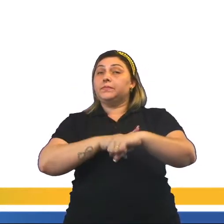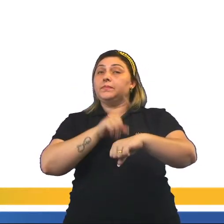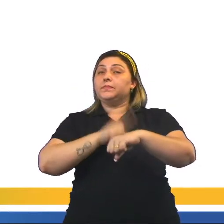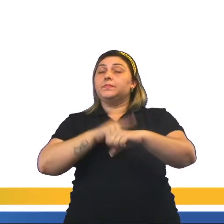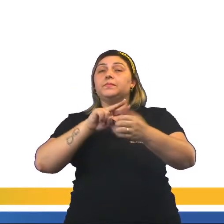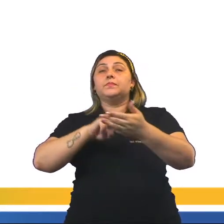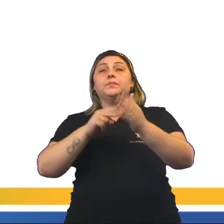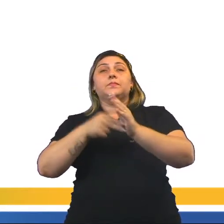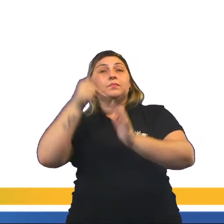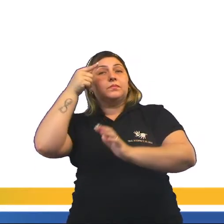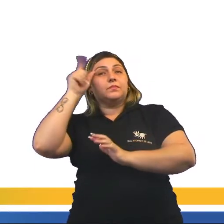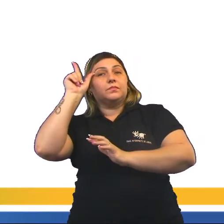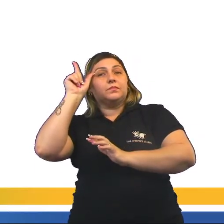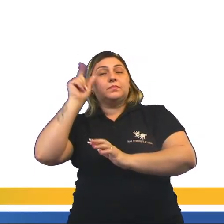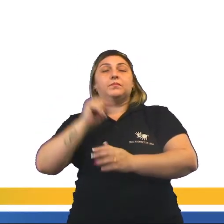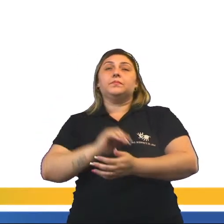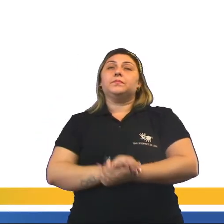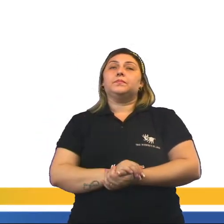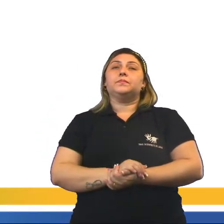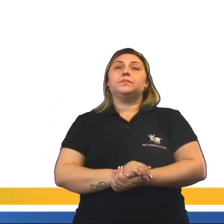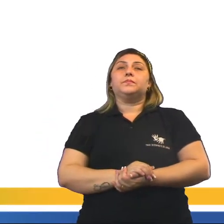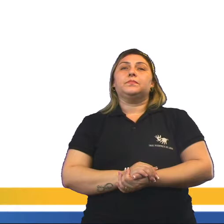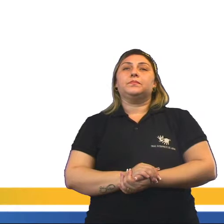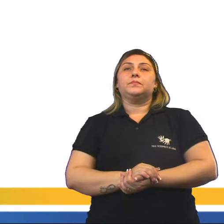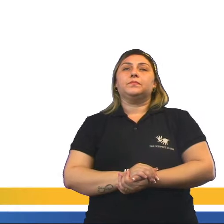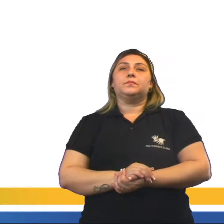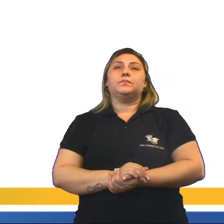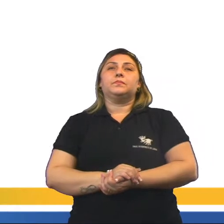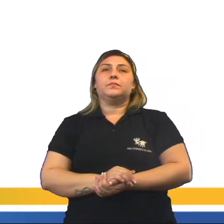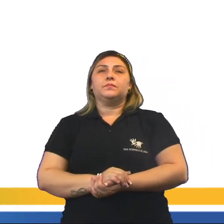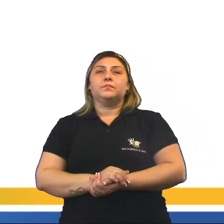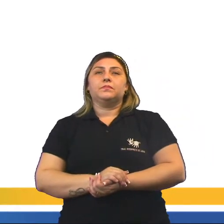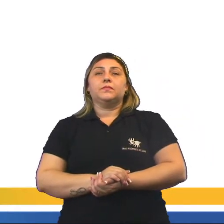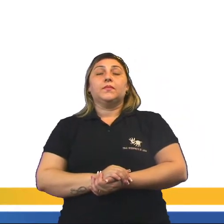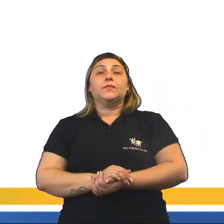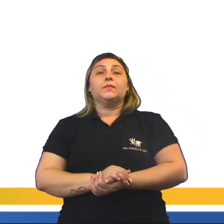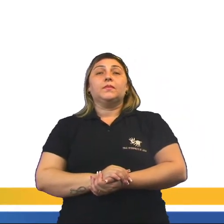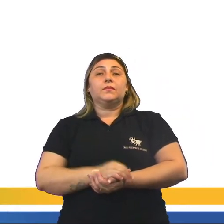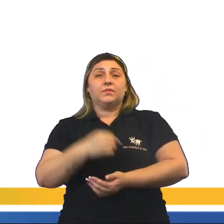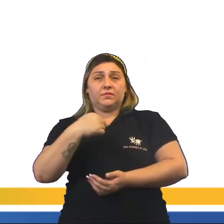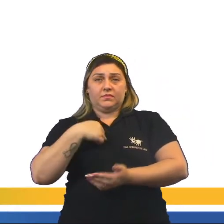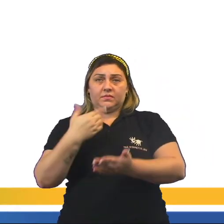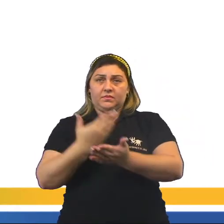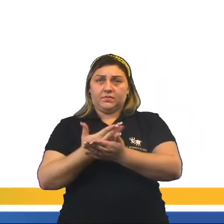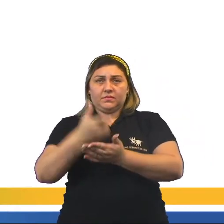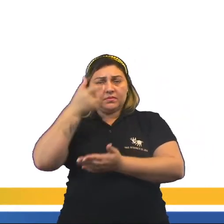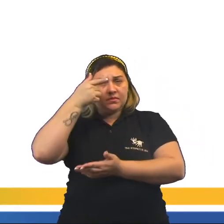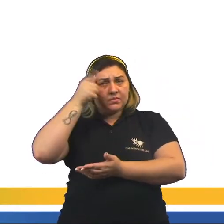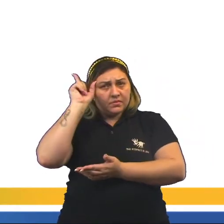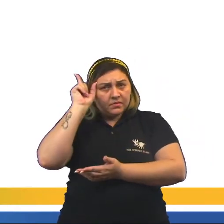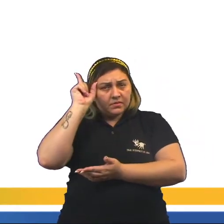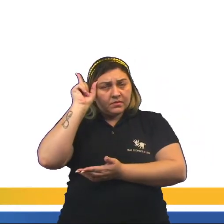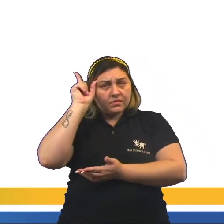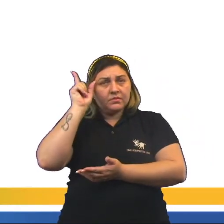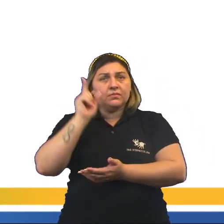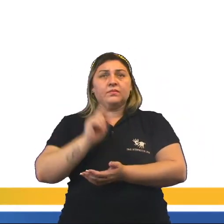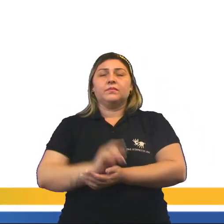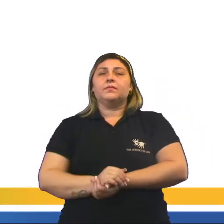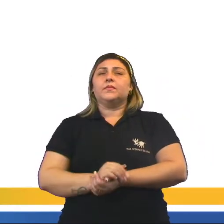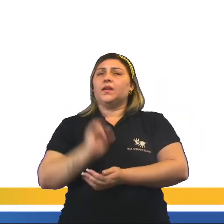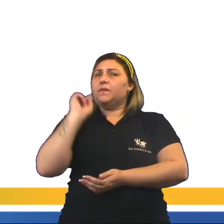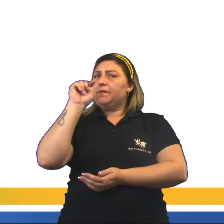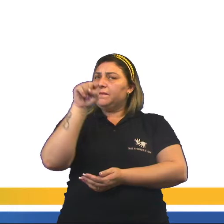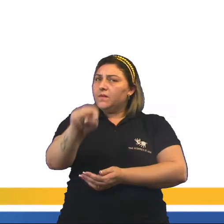que significa ontem. Did I study yesterday? Eu estudei ontem. Did you